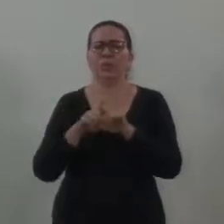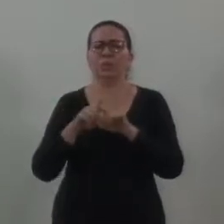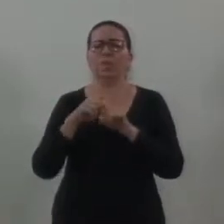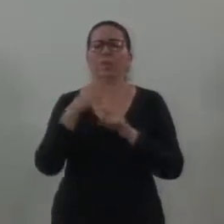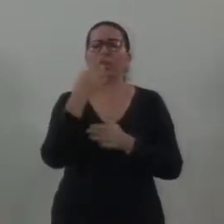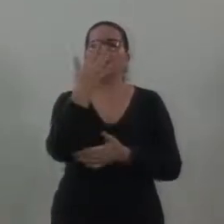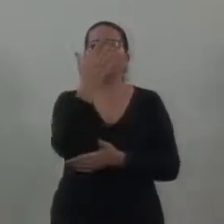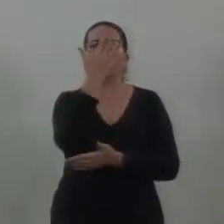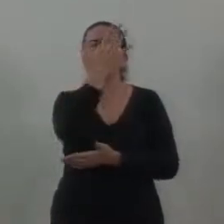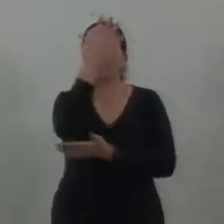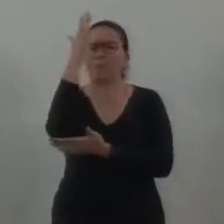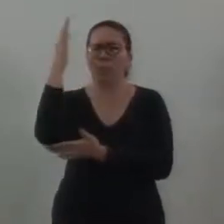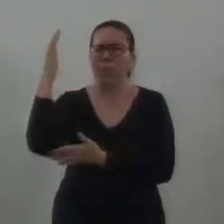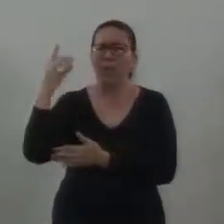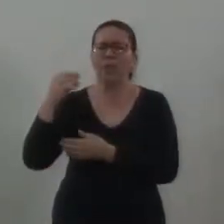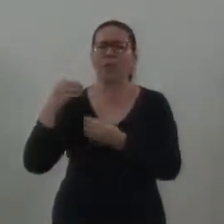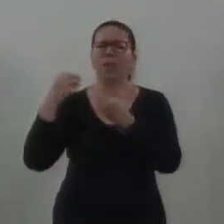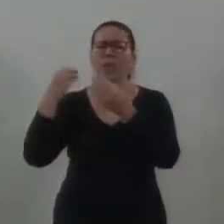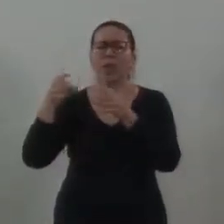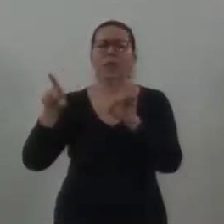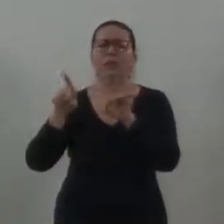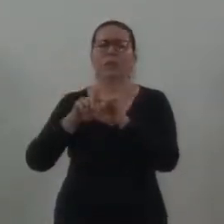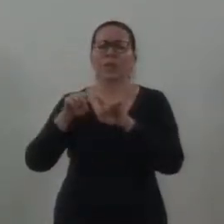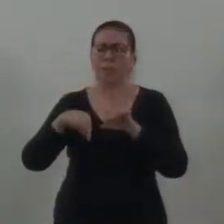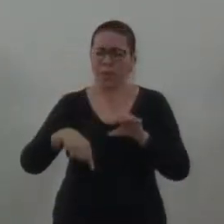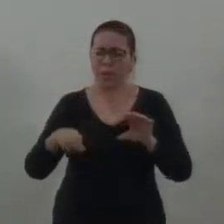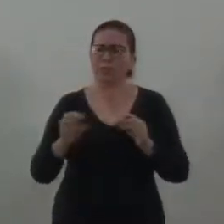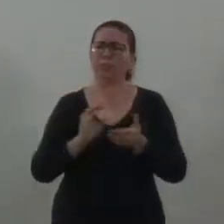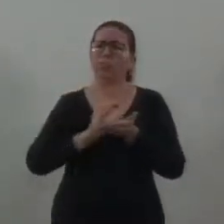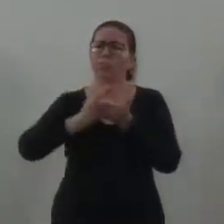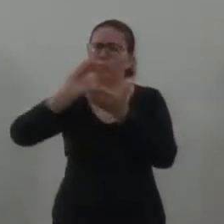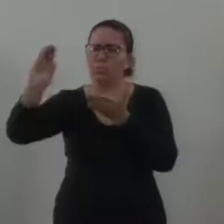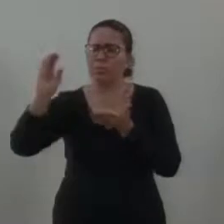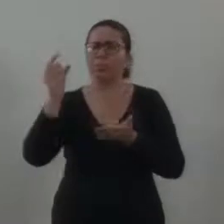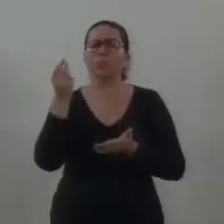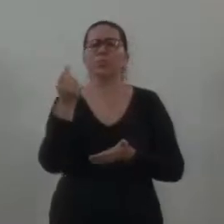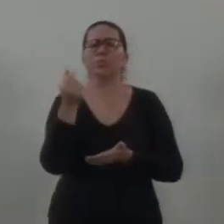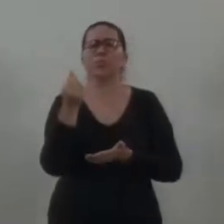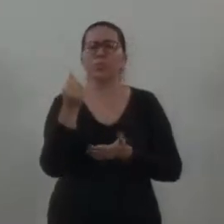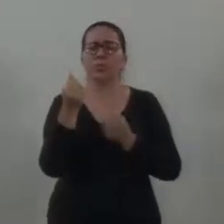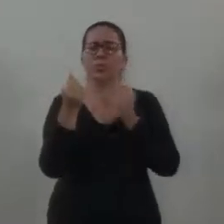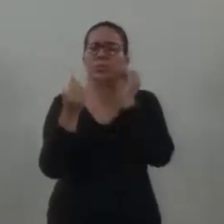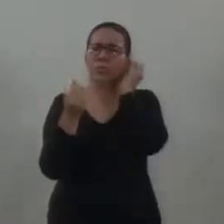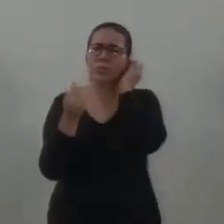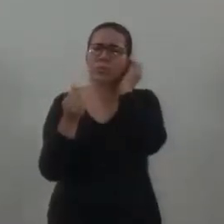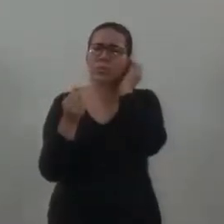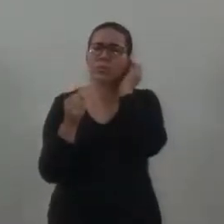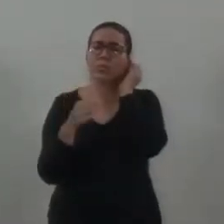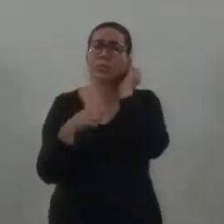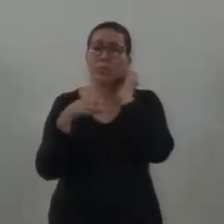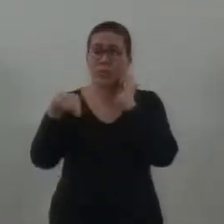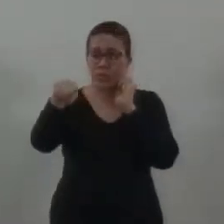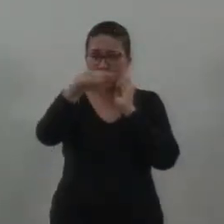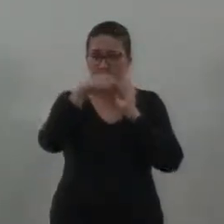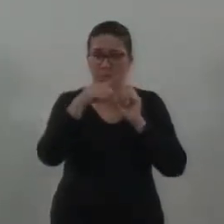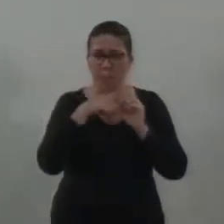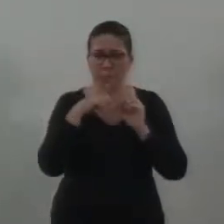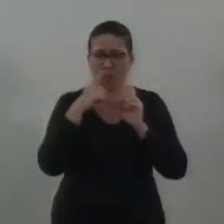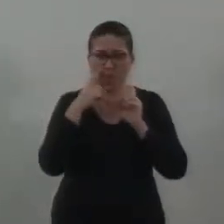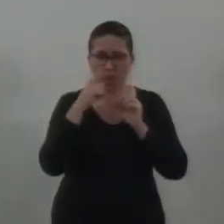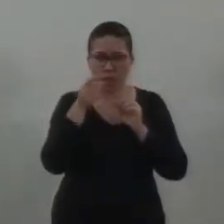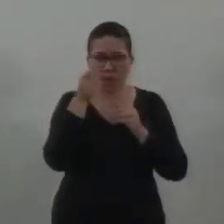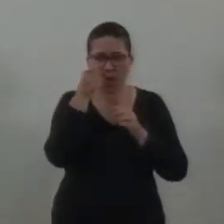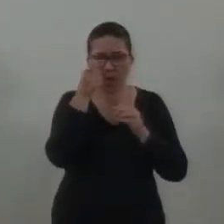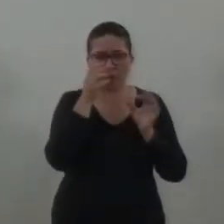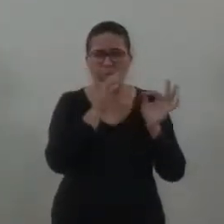que deixou 500 mil, da Câmara, que repassou 300 mil, e principalmente eu convido aqueles que estão nos acompanhando, porque pode